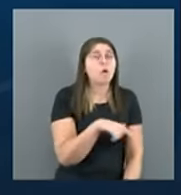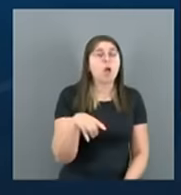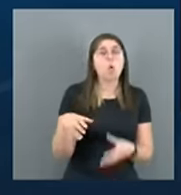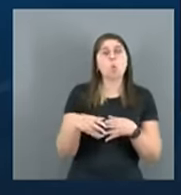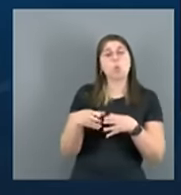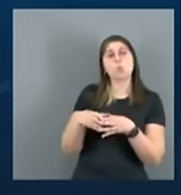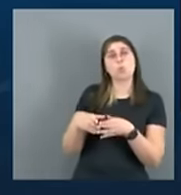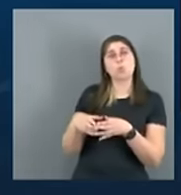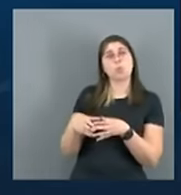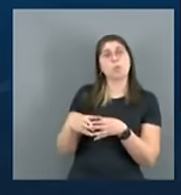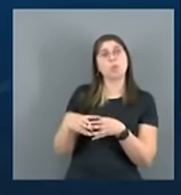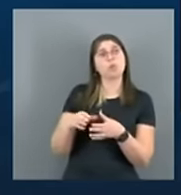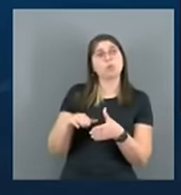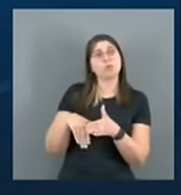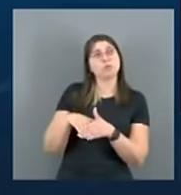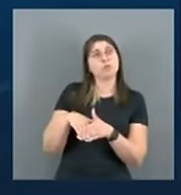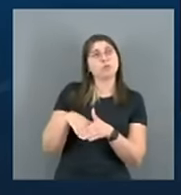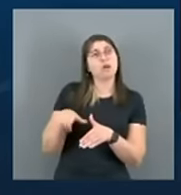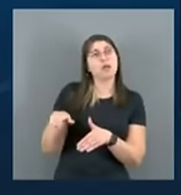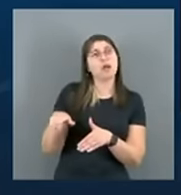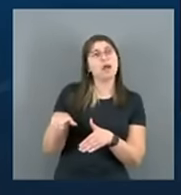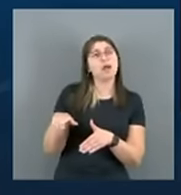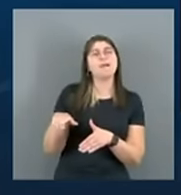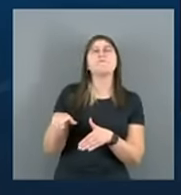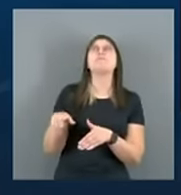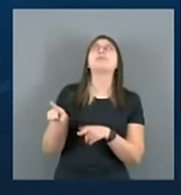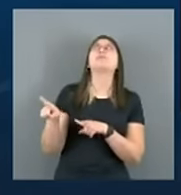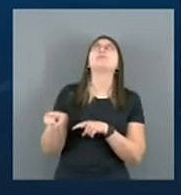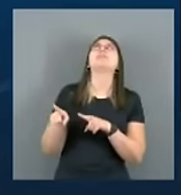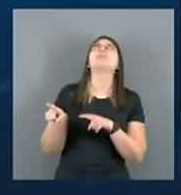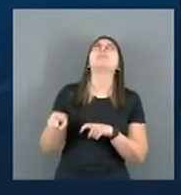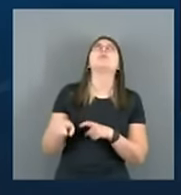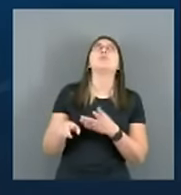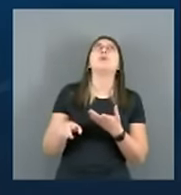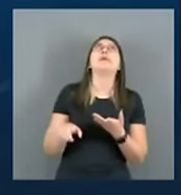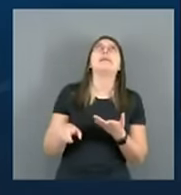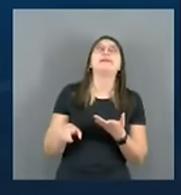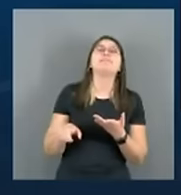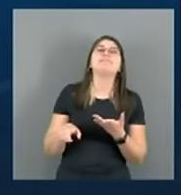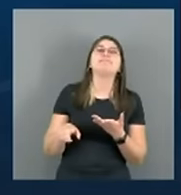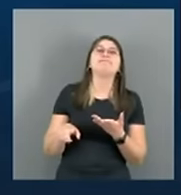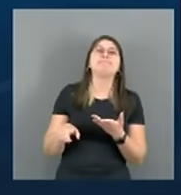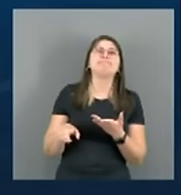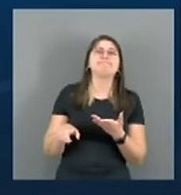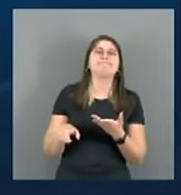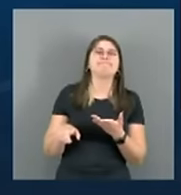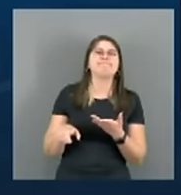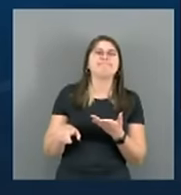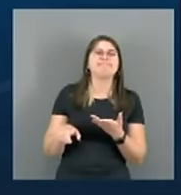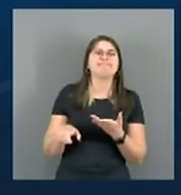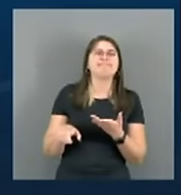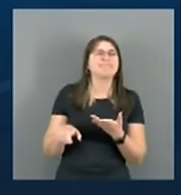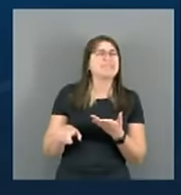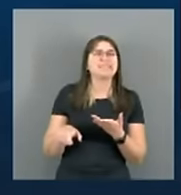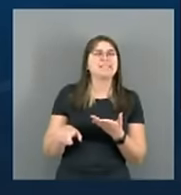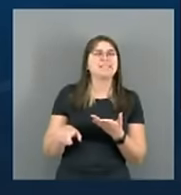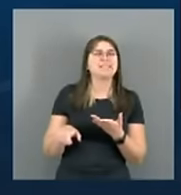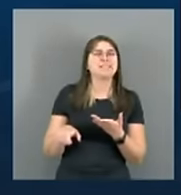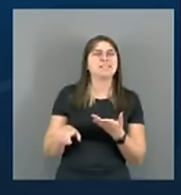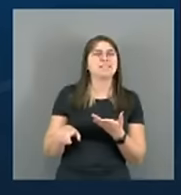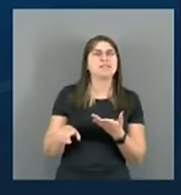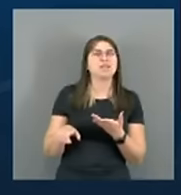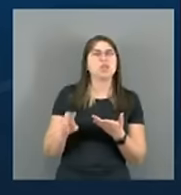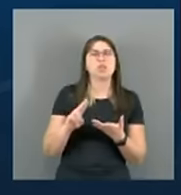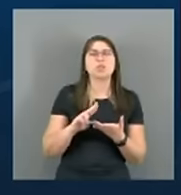de... Como chama o interior ali dos lagos ali? Taibuna, sei lá, alguma coisa assim.